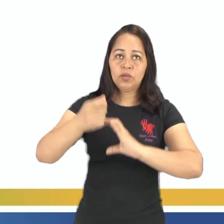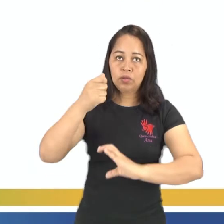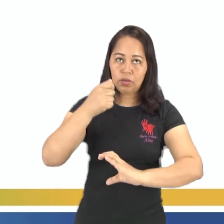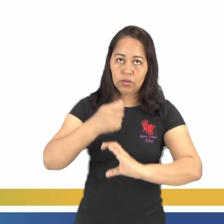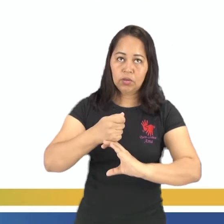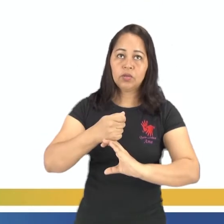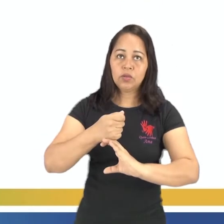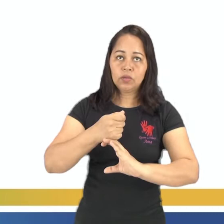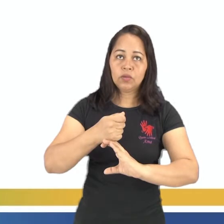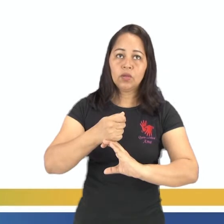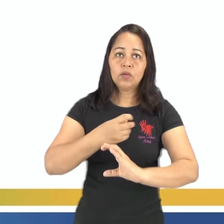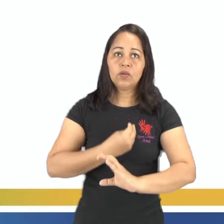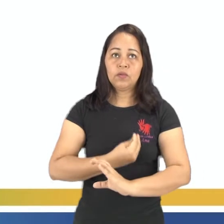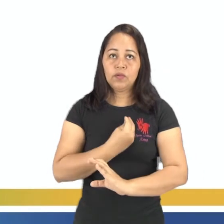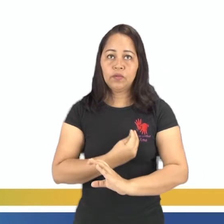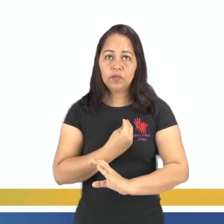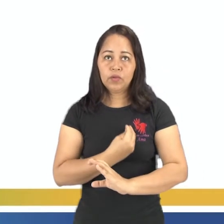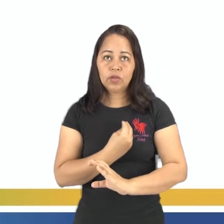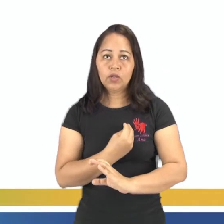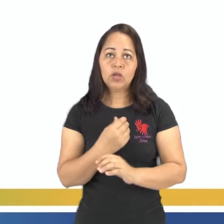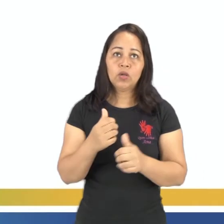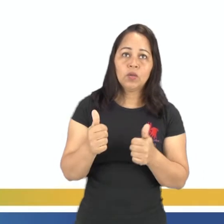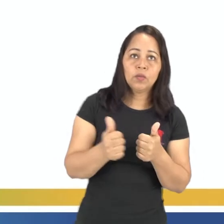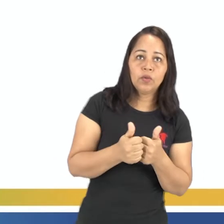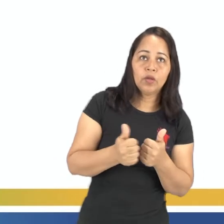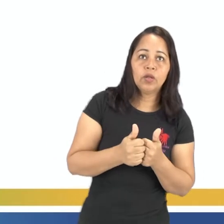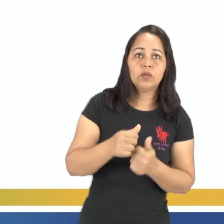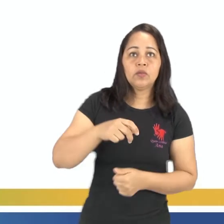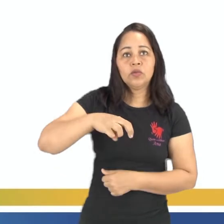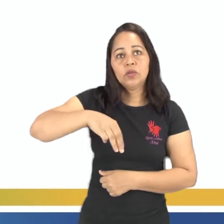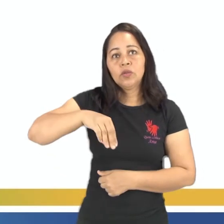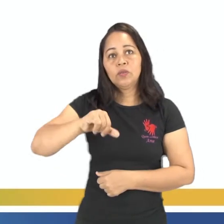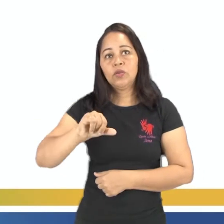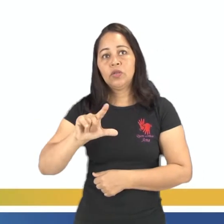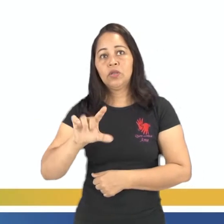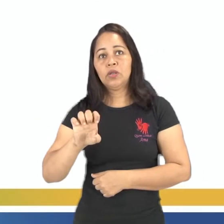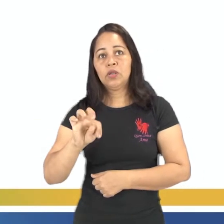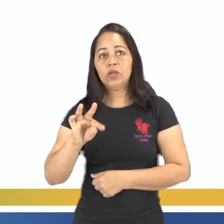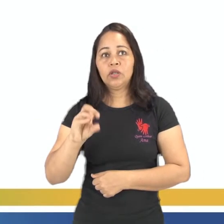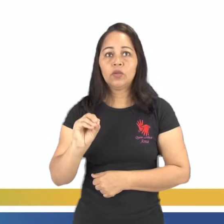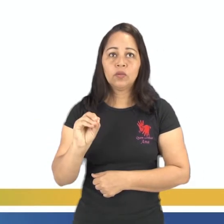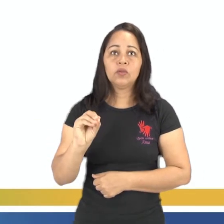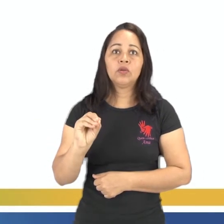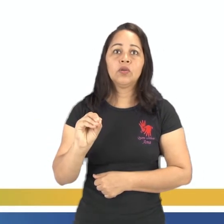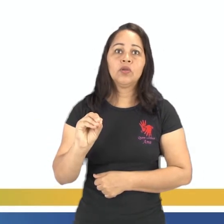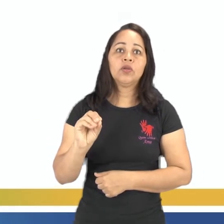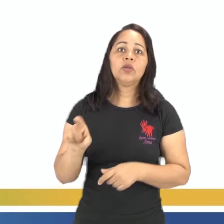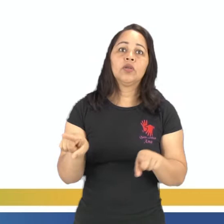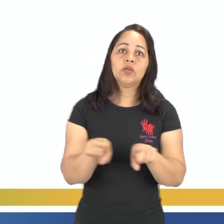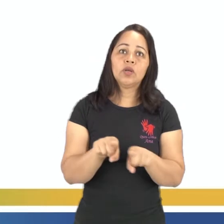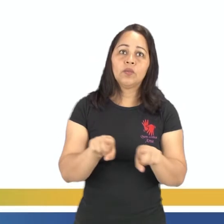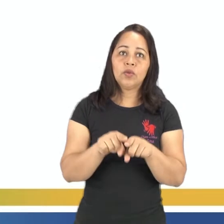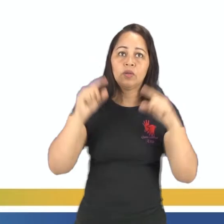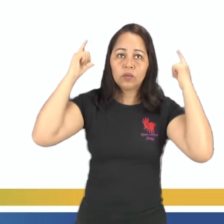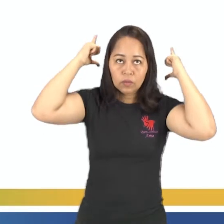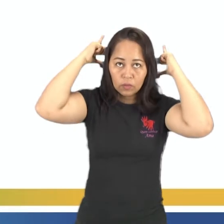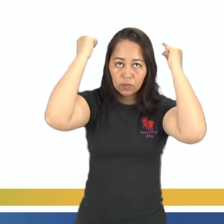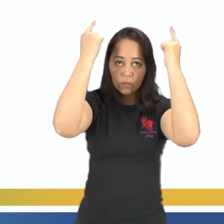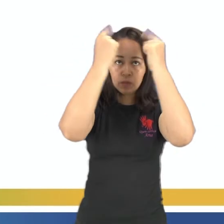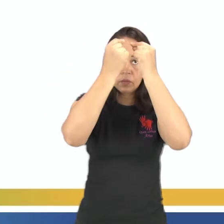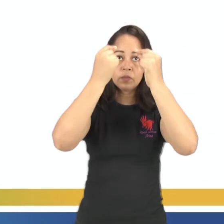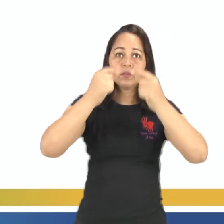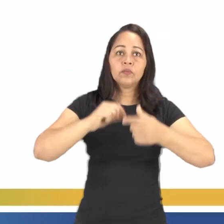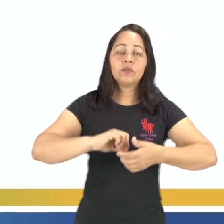mapa, né, perto ali de Samos, abaixo de Samos um pouco, né, e Pitágoras também nasceu bem